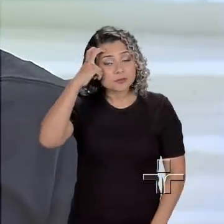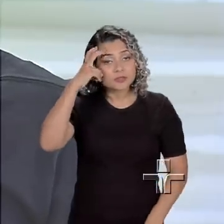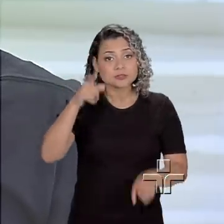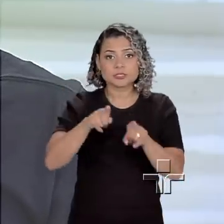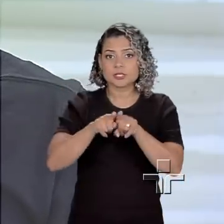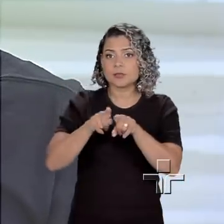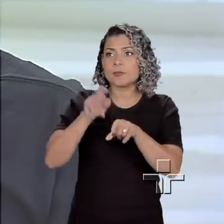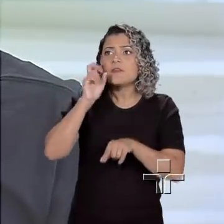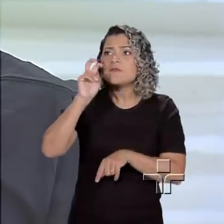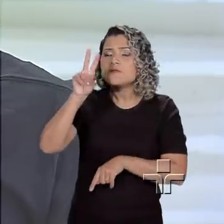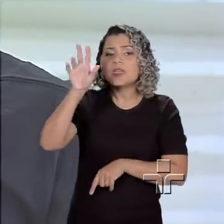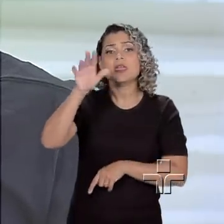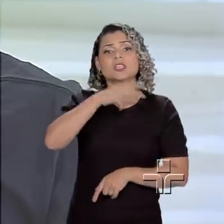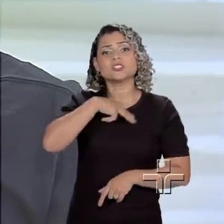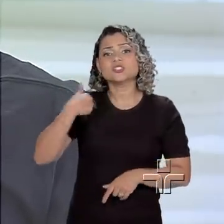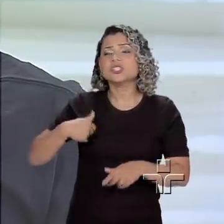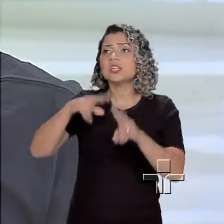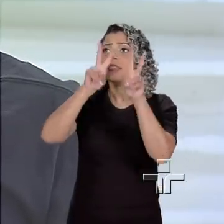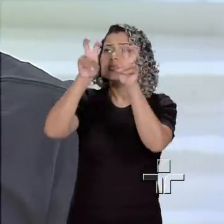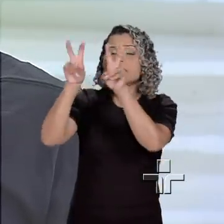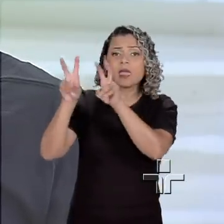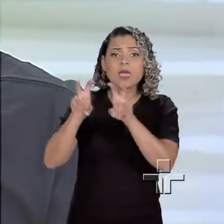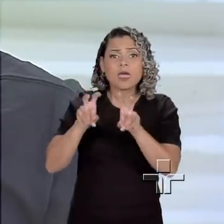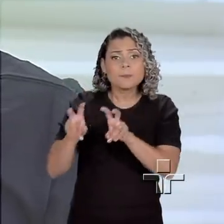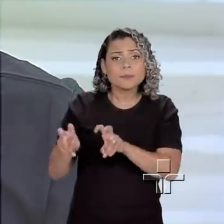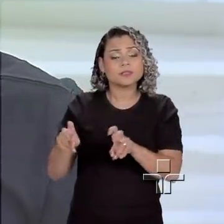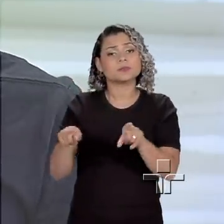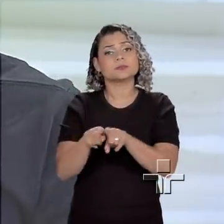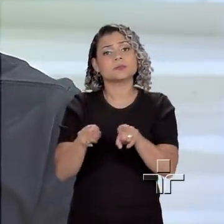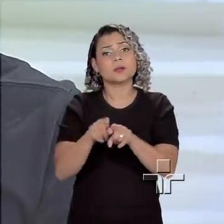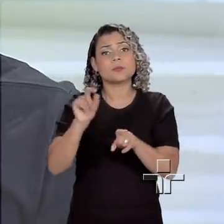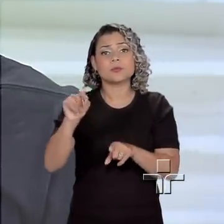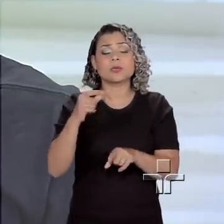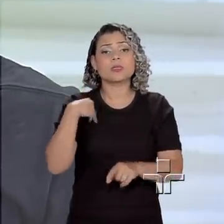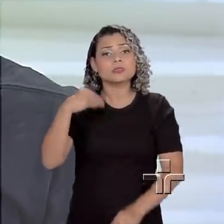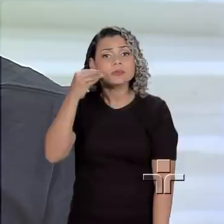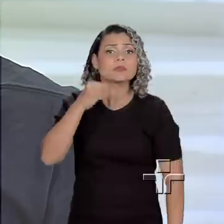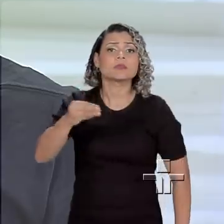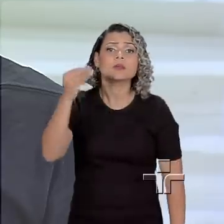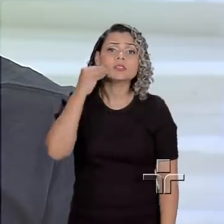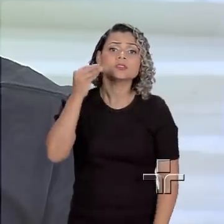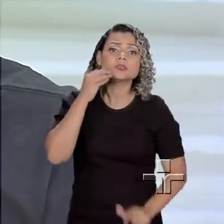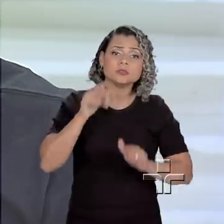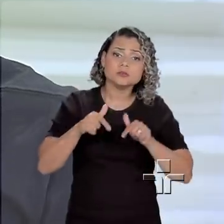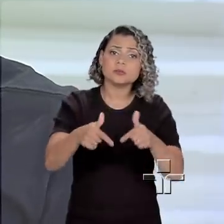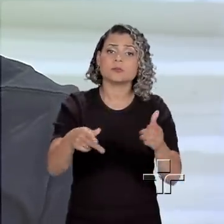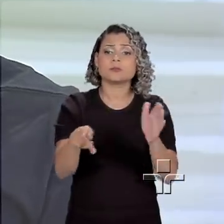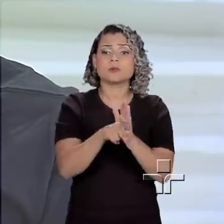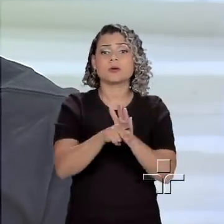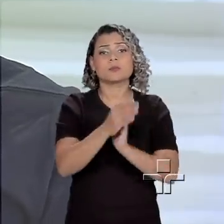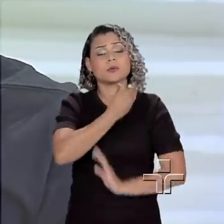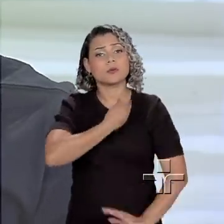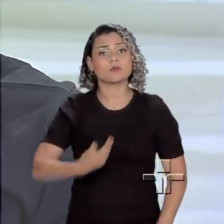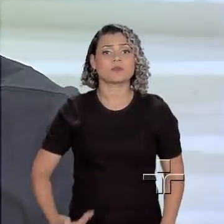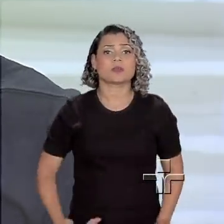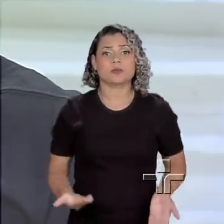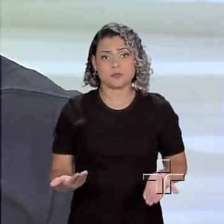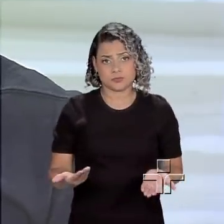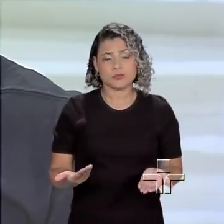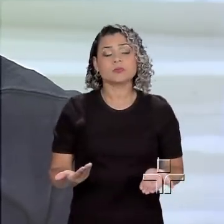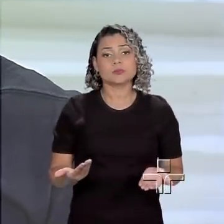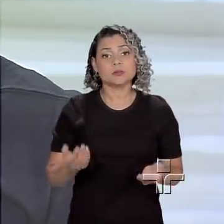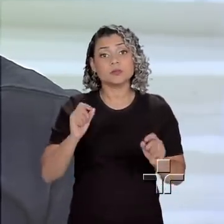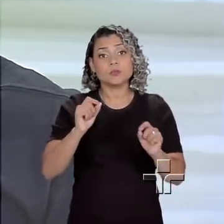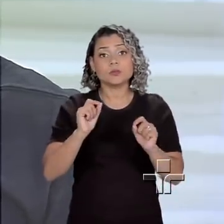muita coisa sobre a China, você vai ver quais são as tentativas atuais do Estado literalmente dominar